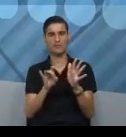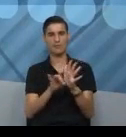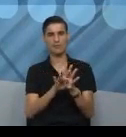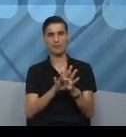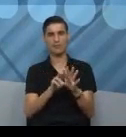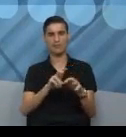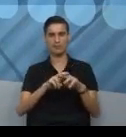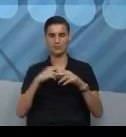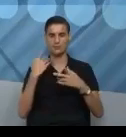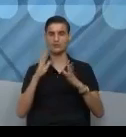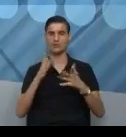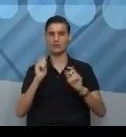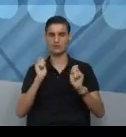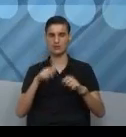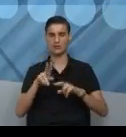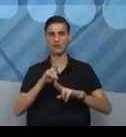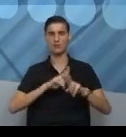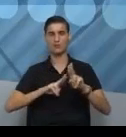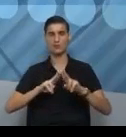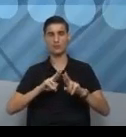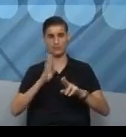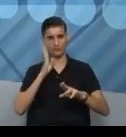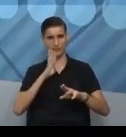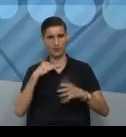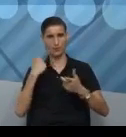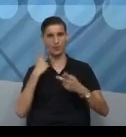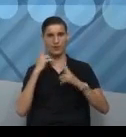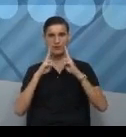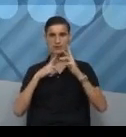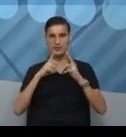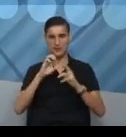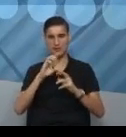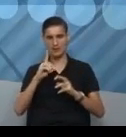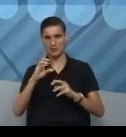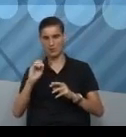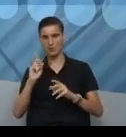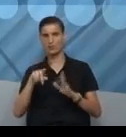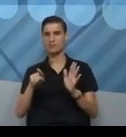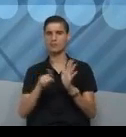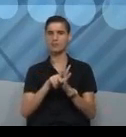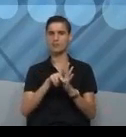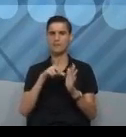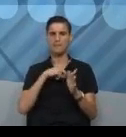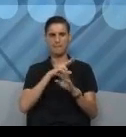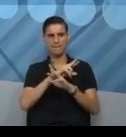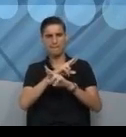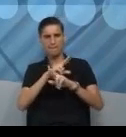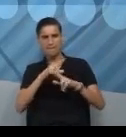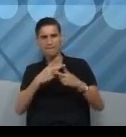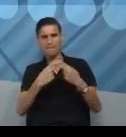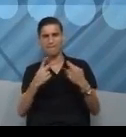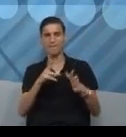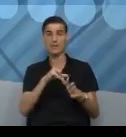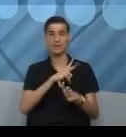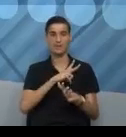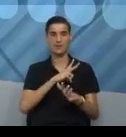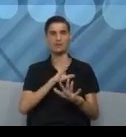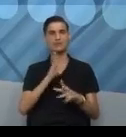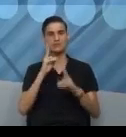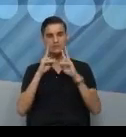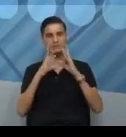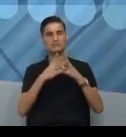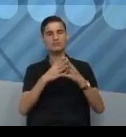então a gente já pode utilizar. O bacana de quando a gente está trabalhando com EDO é que bastante casos particulares já se